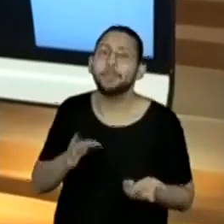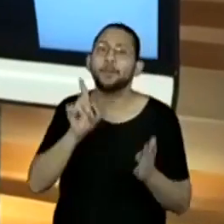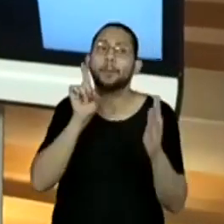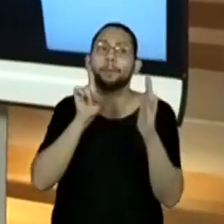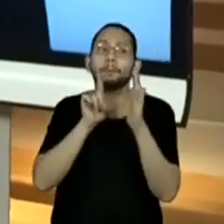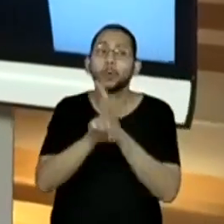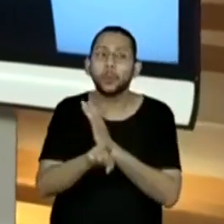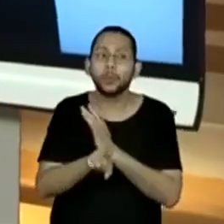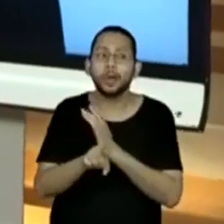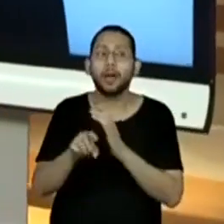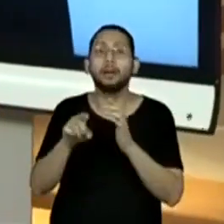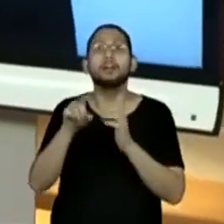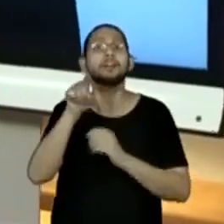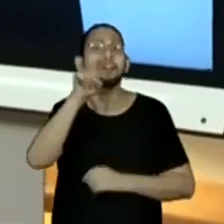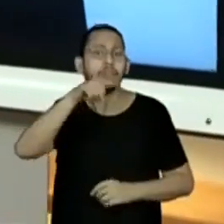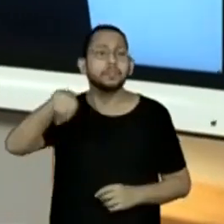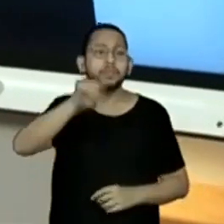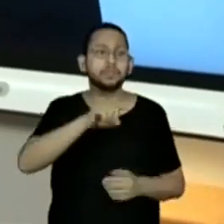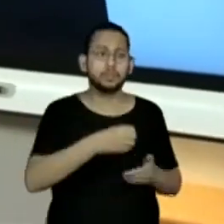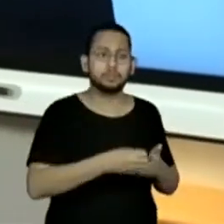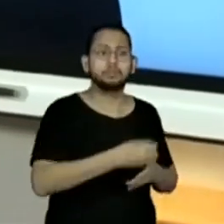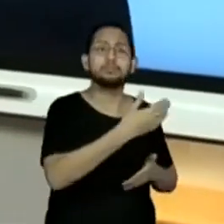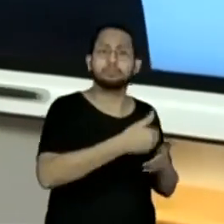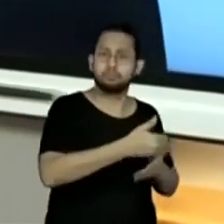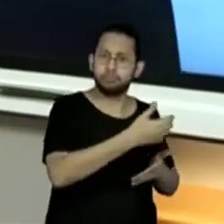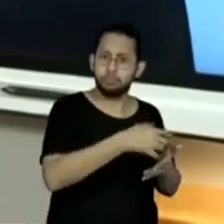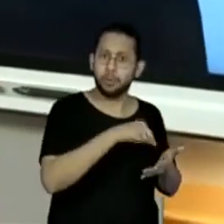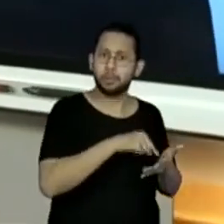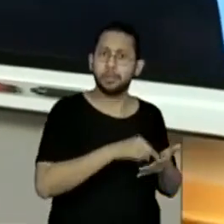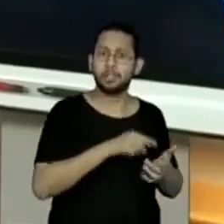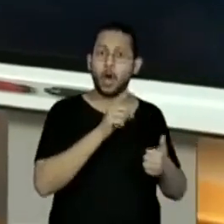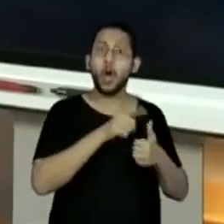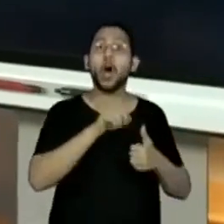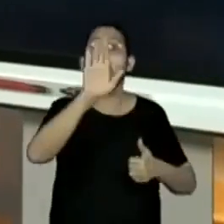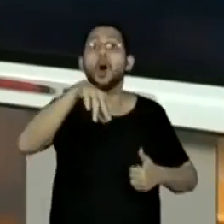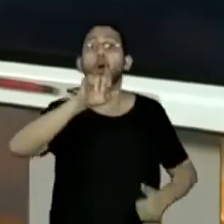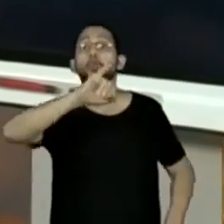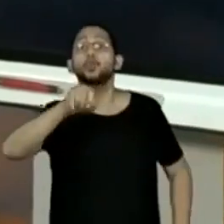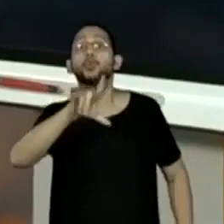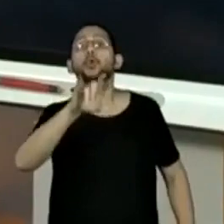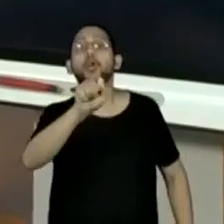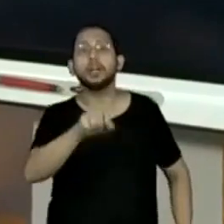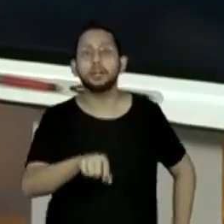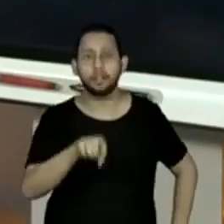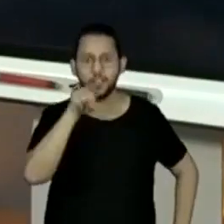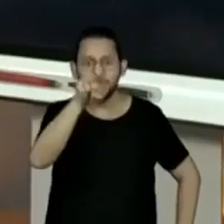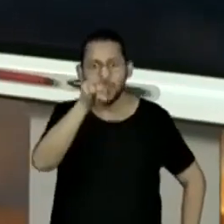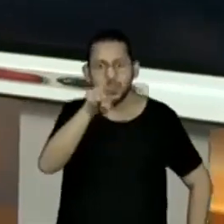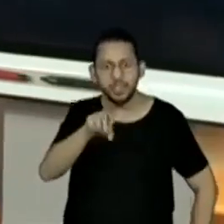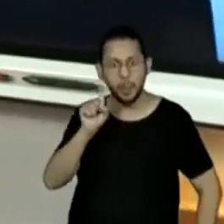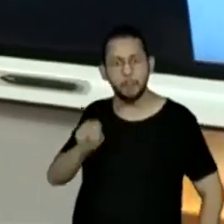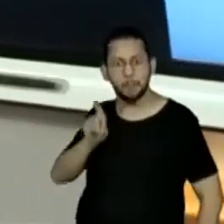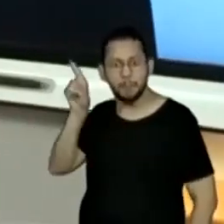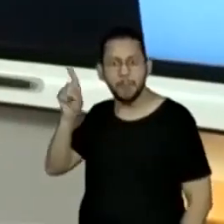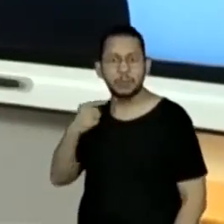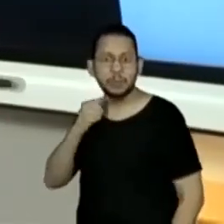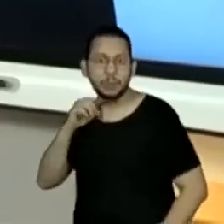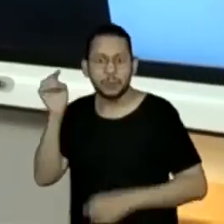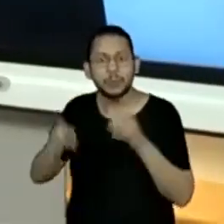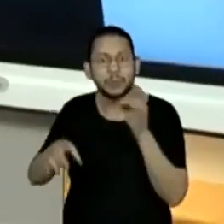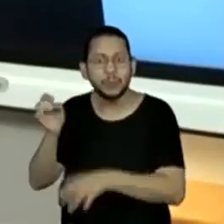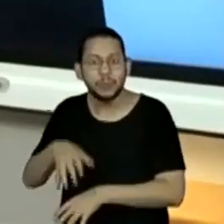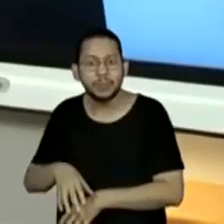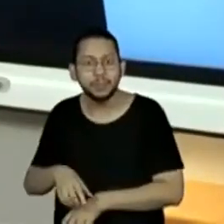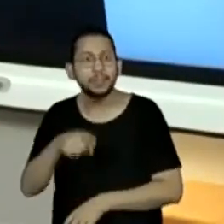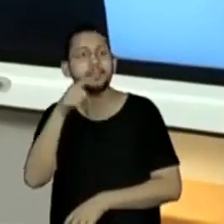usar o nome da galera que está realizando os comentários. Júlia, essa sombra é você? Maria, esta